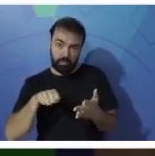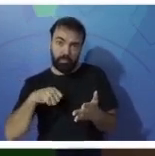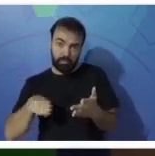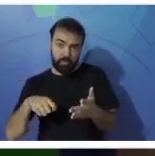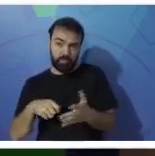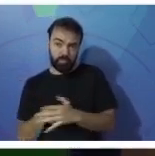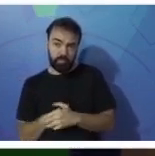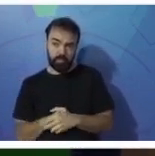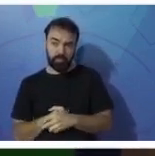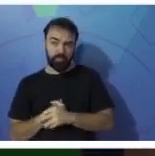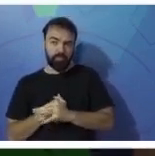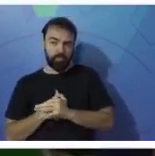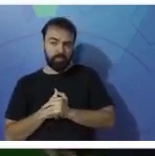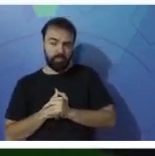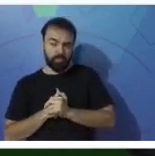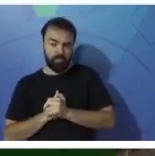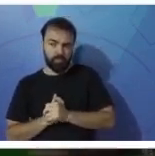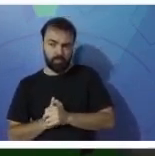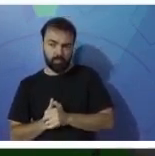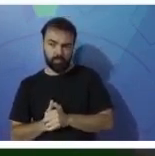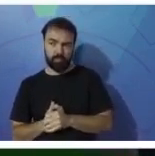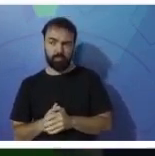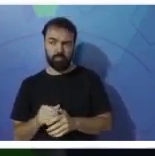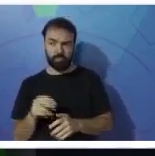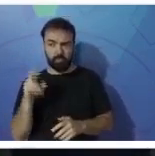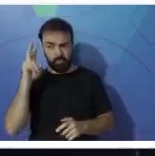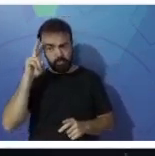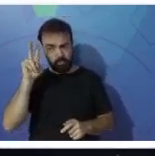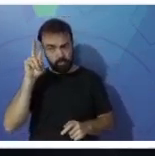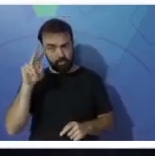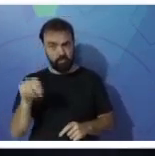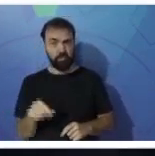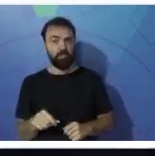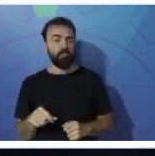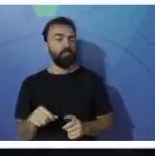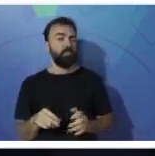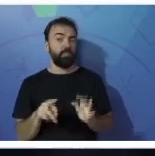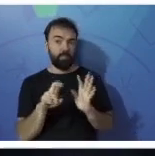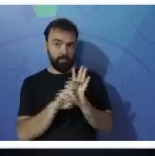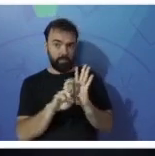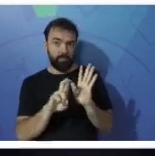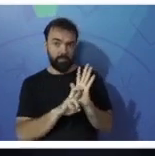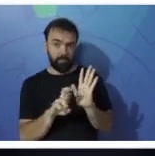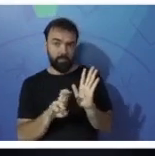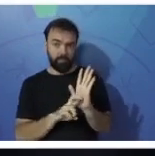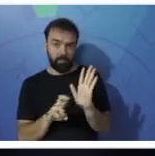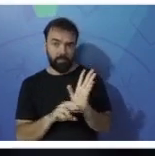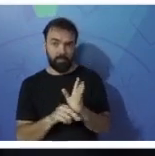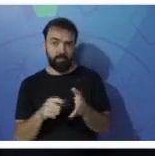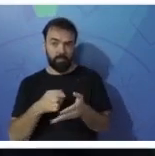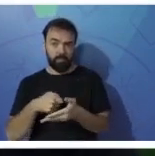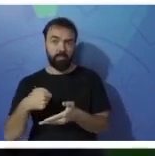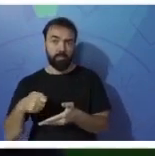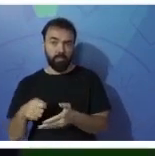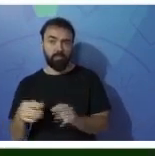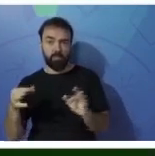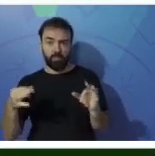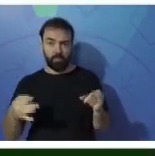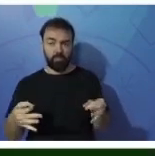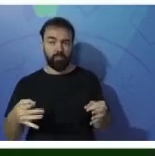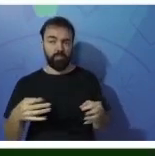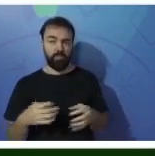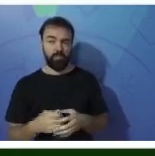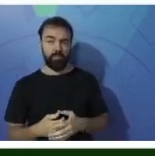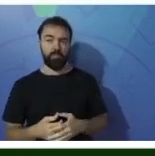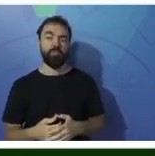estrutura, você consegue fazer. Lembrando que tem todas as regrinhas ortográficas também a ser seguidas, né? Começo de